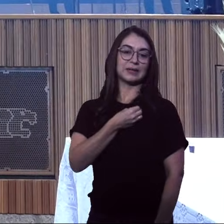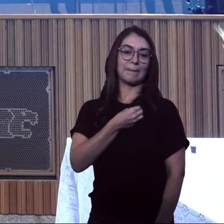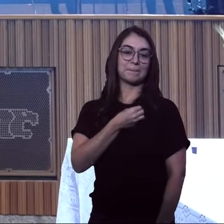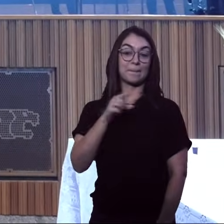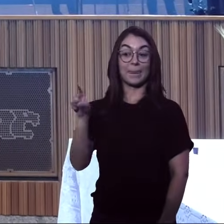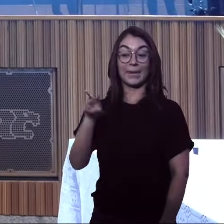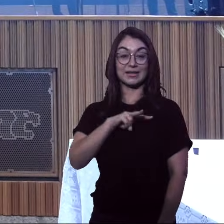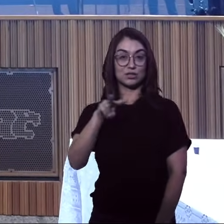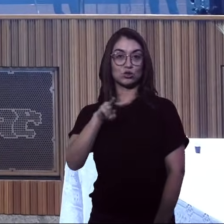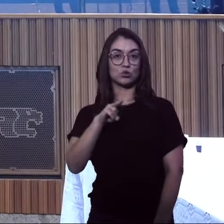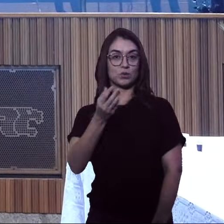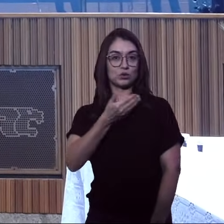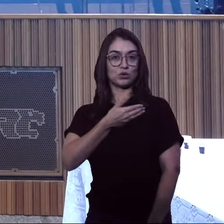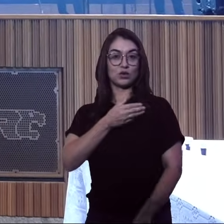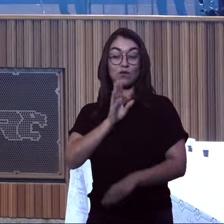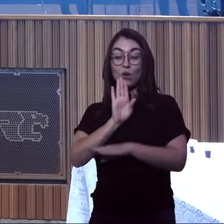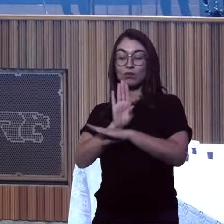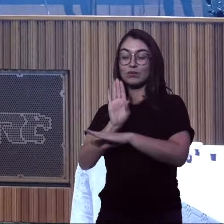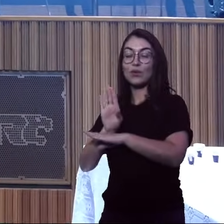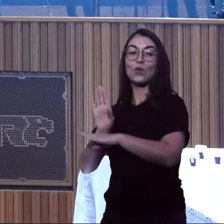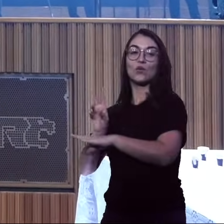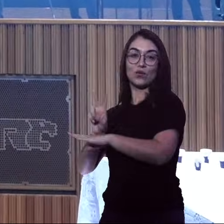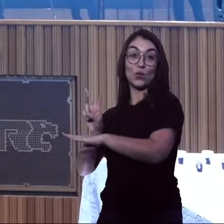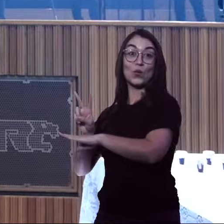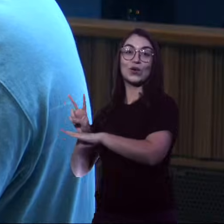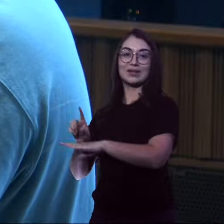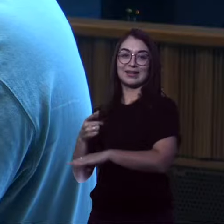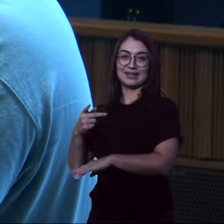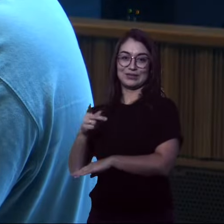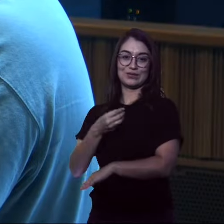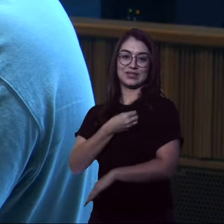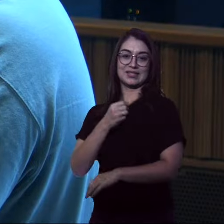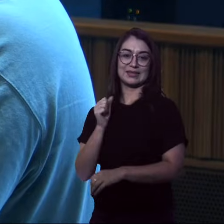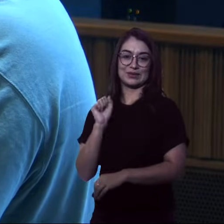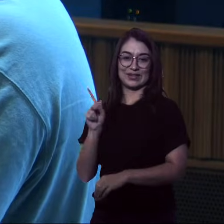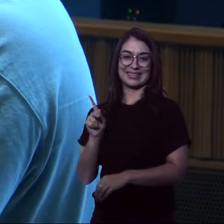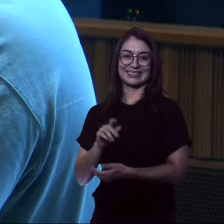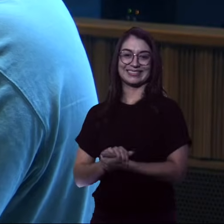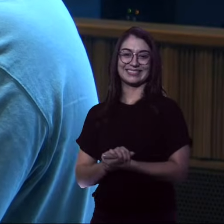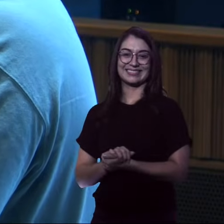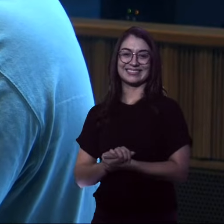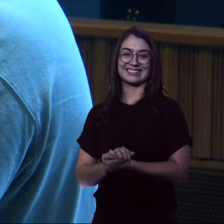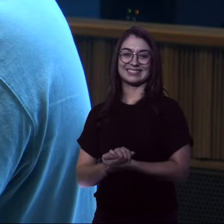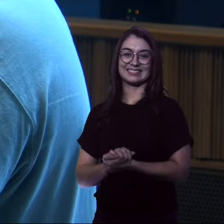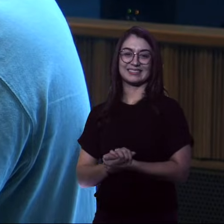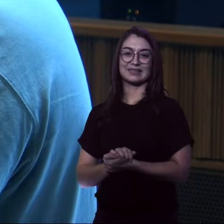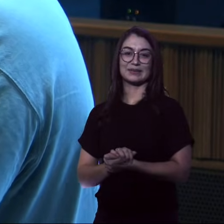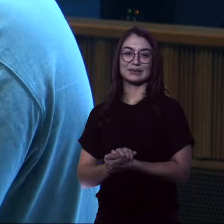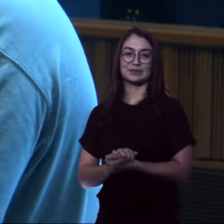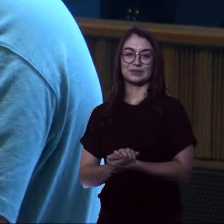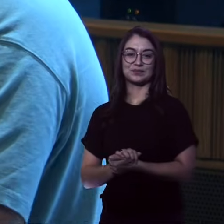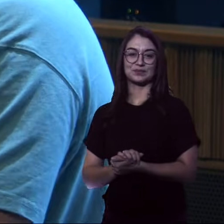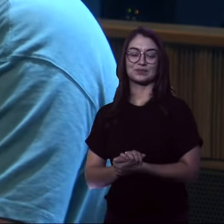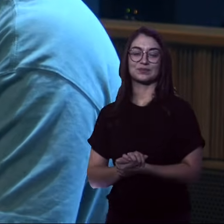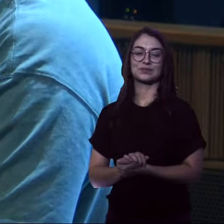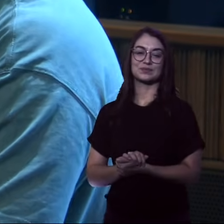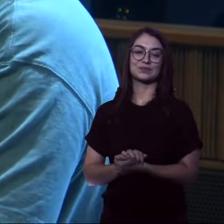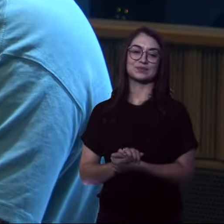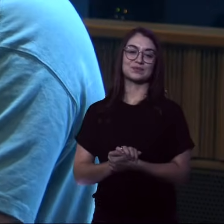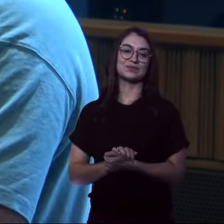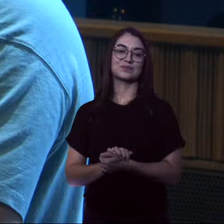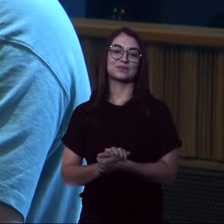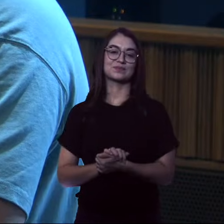caras aqui vão cuidar de você, vão te ensinar a Bíblia. Tá bom? Você topa? Fechou? Qual é teu nome? Júnior. Então vamos